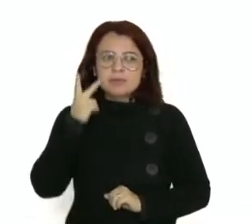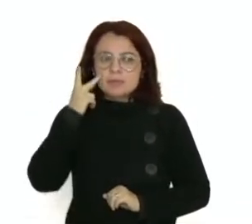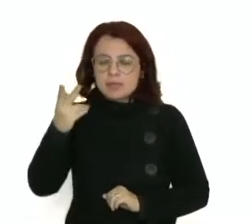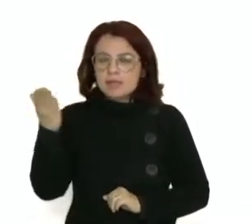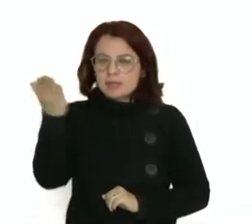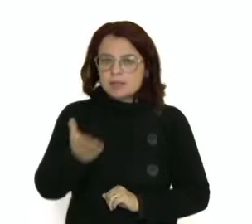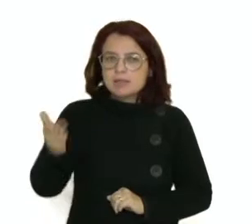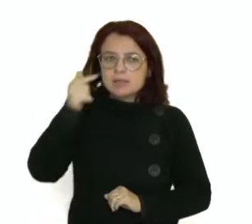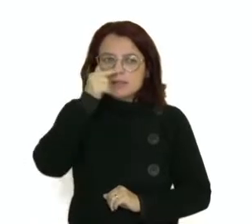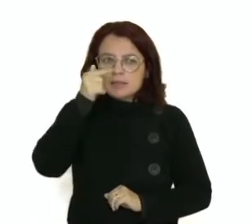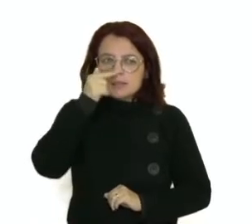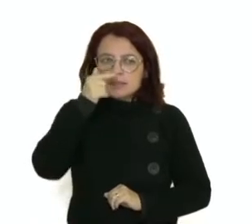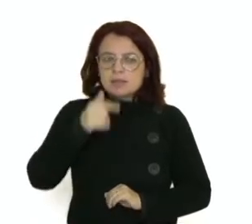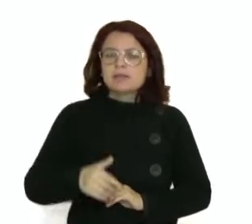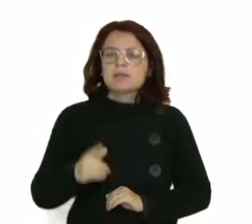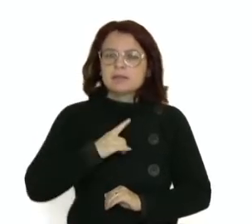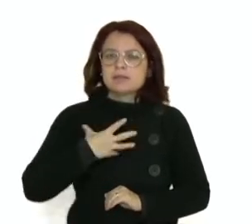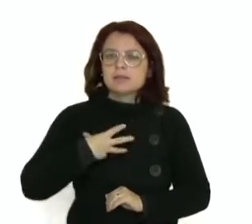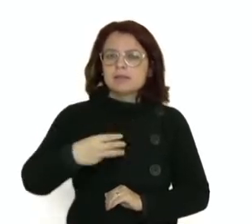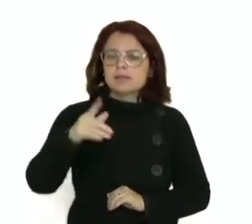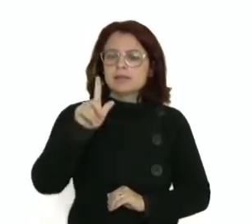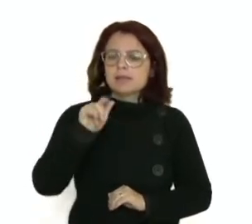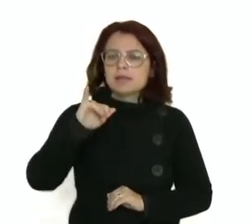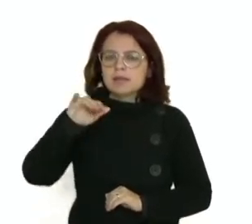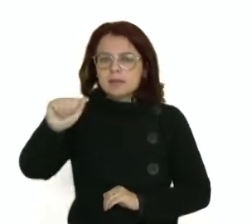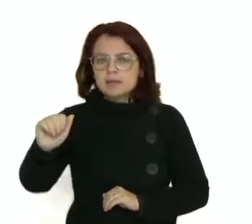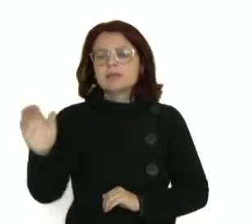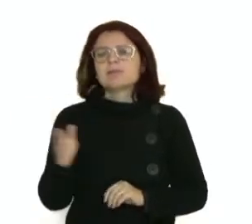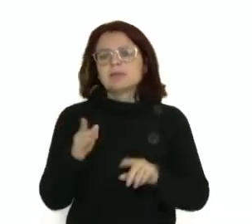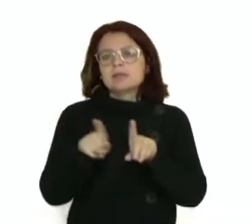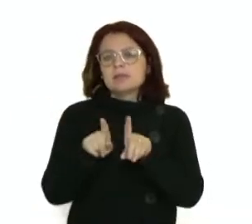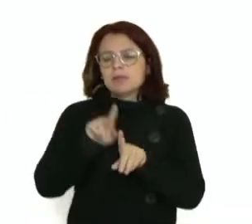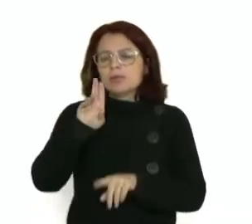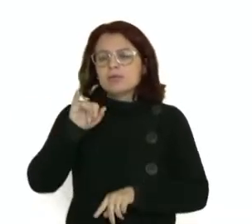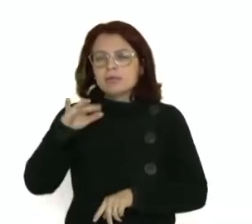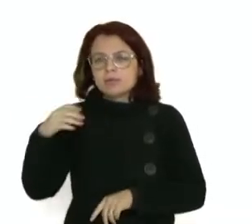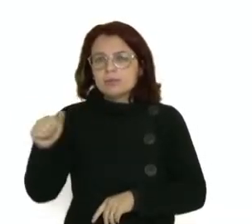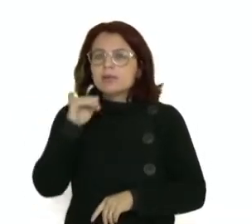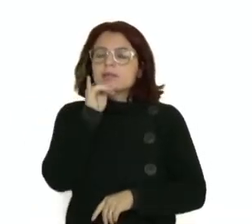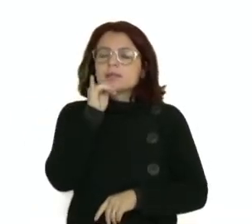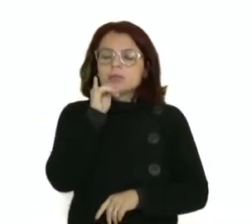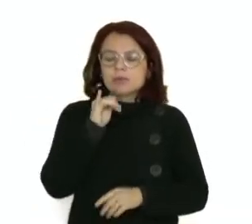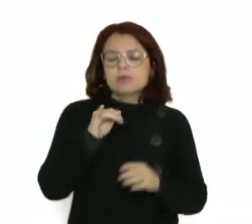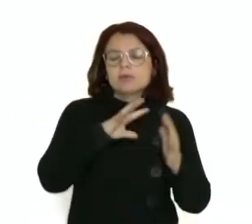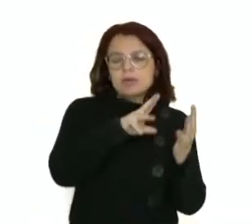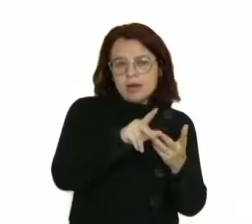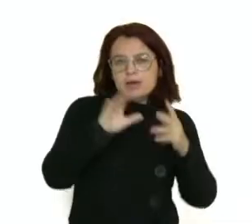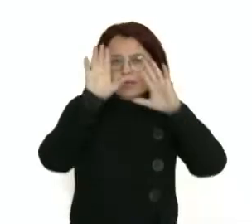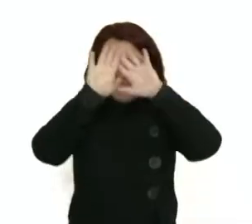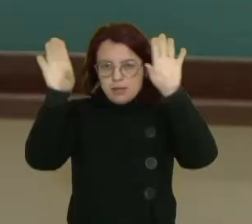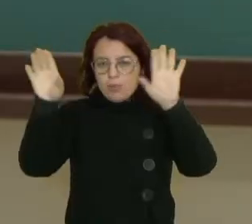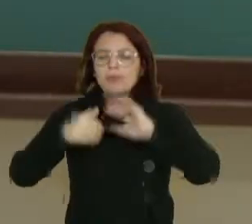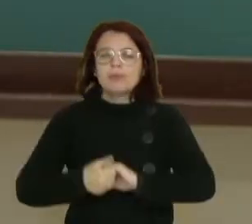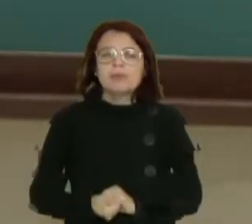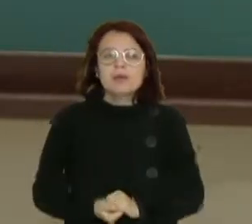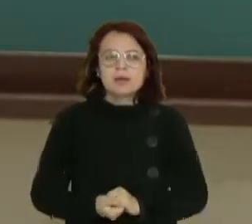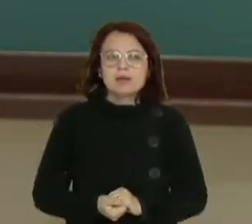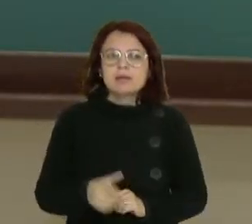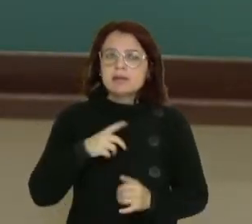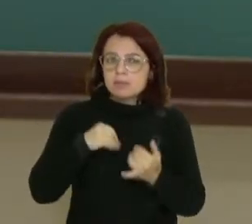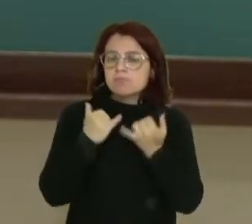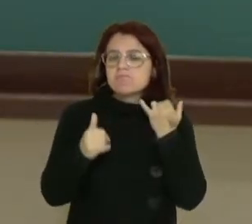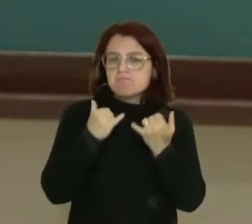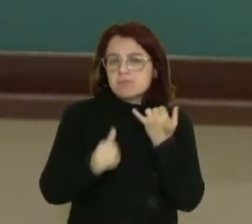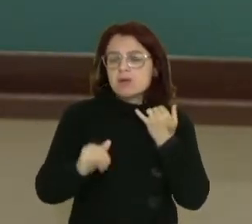os deuses eram descendentes de Gaia e Urano, ou seja, a terra e o céu, e tinham semelhanças, então, com os